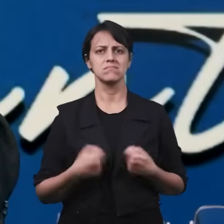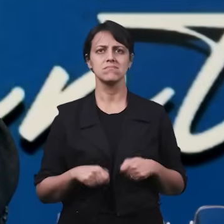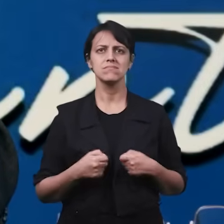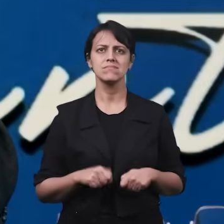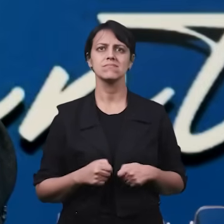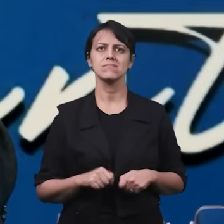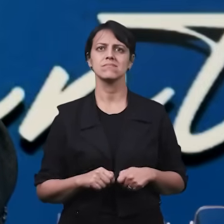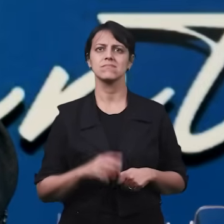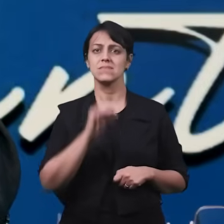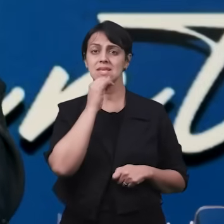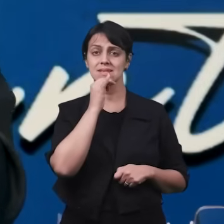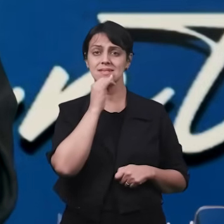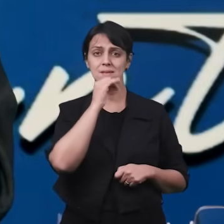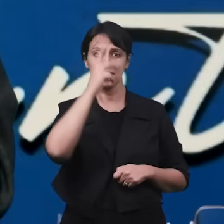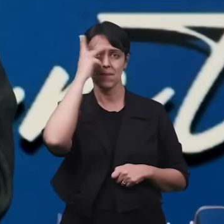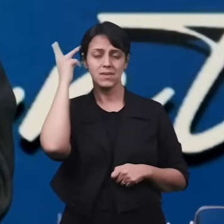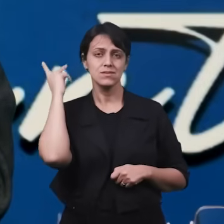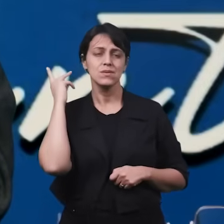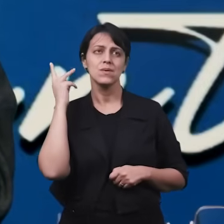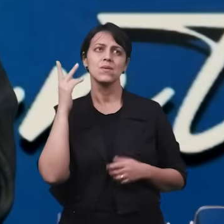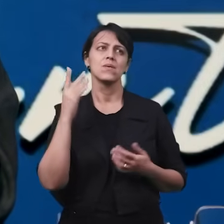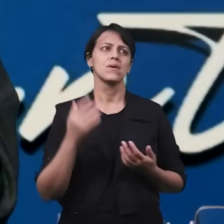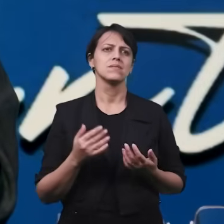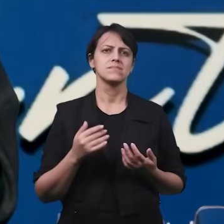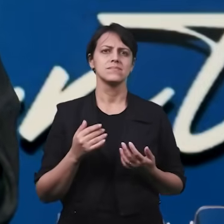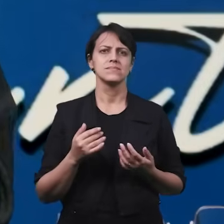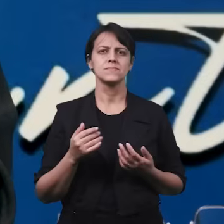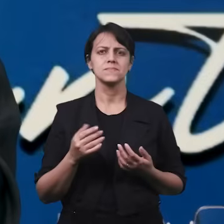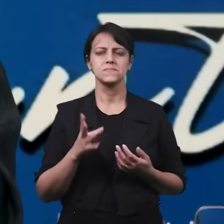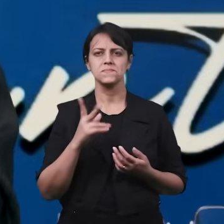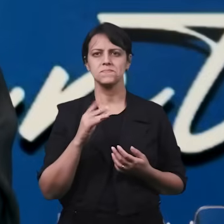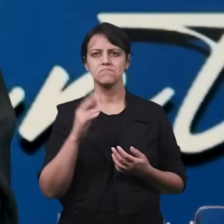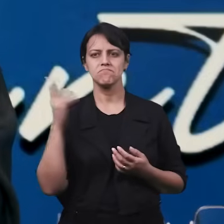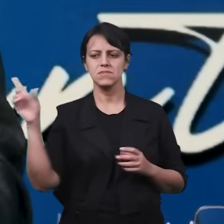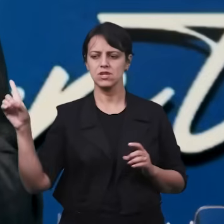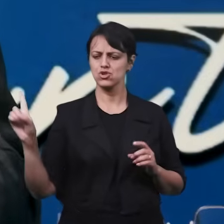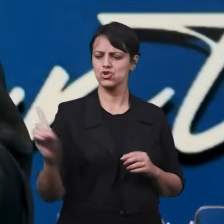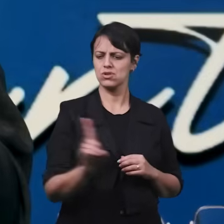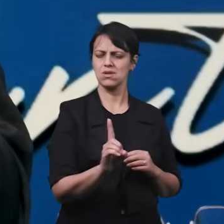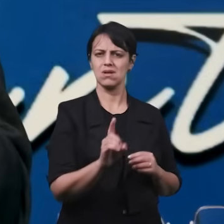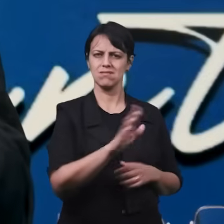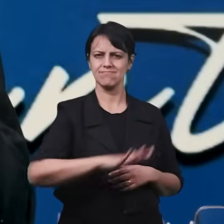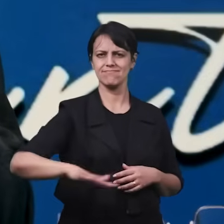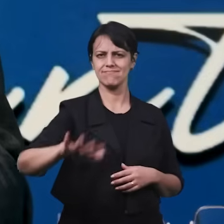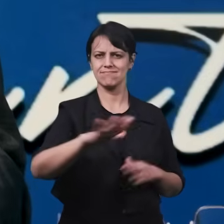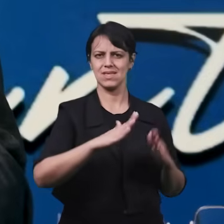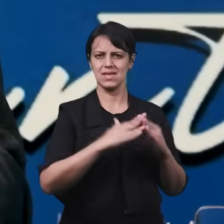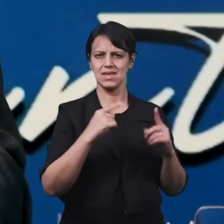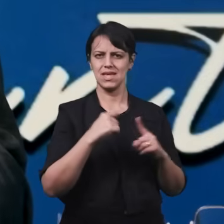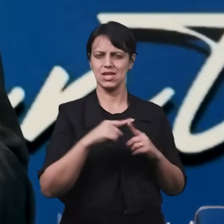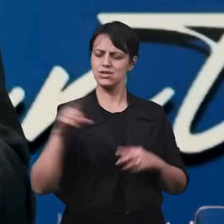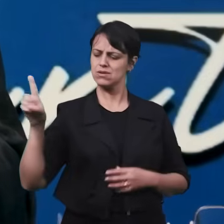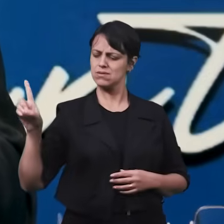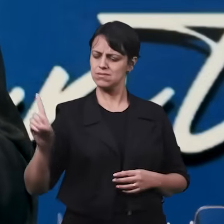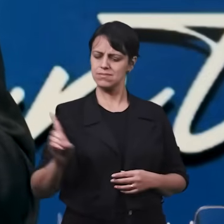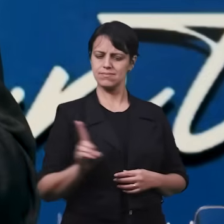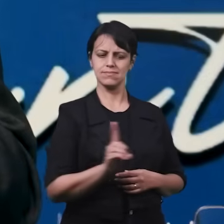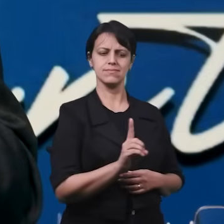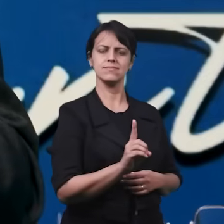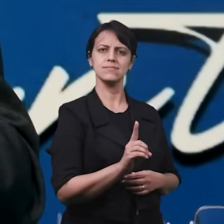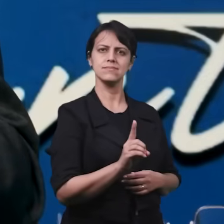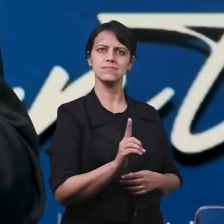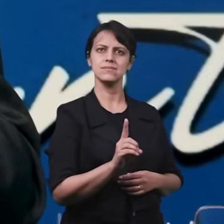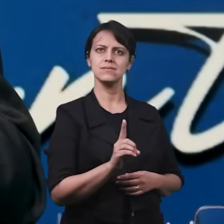de postura de uma pessoa de fora que normalmente, quando entra num ambiente religioso, ela